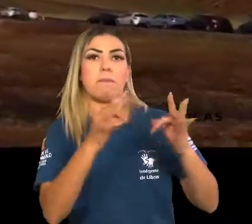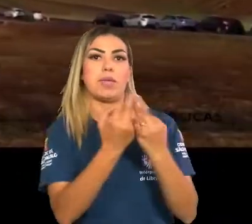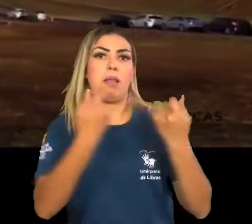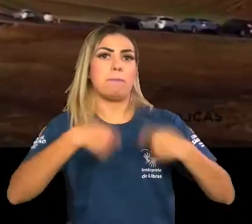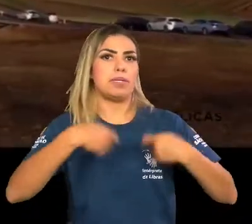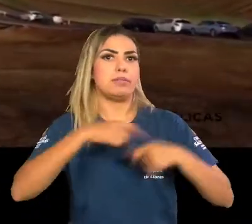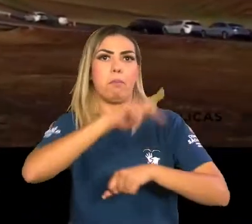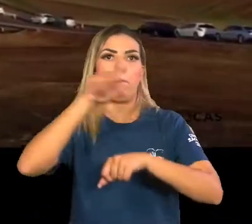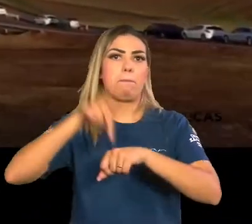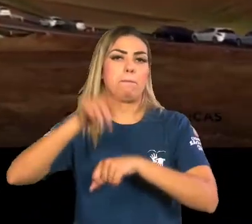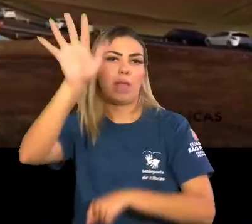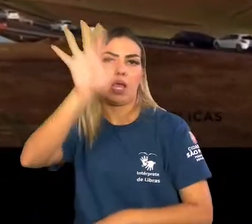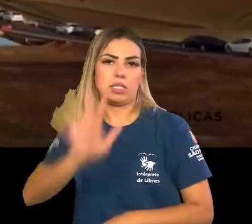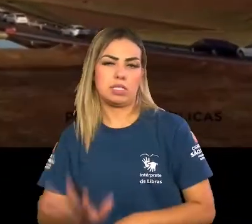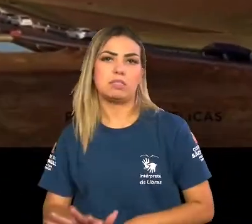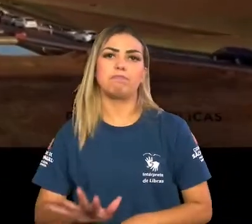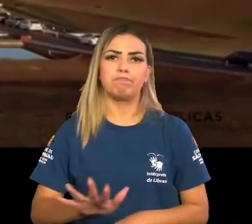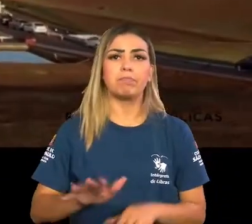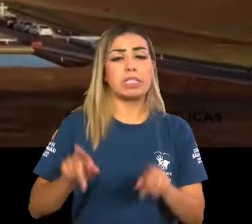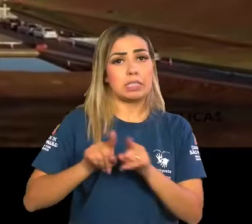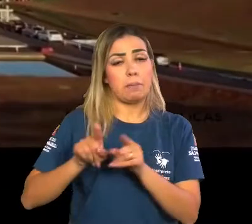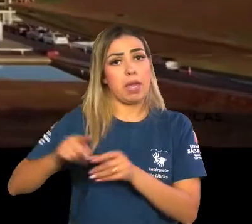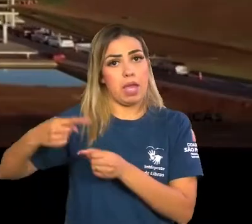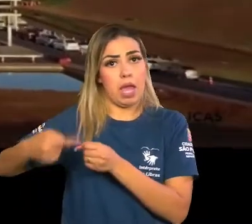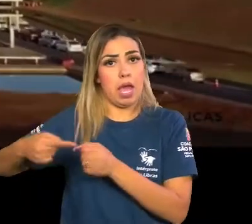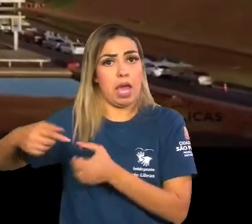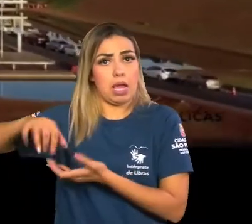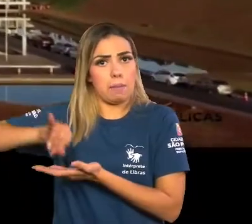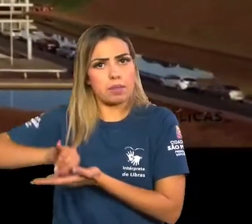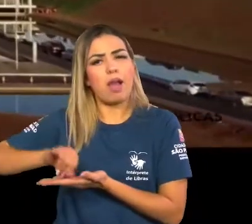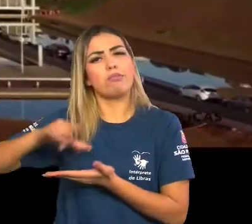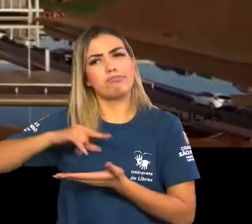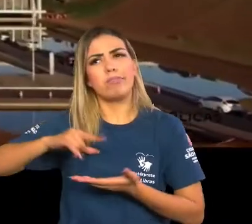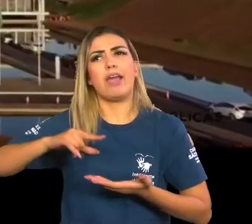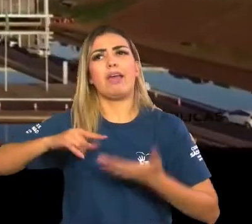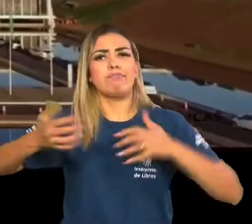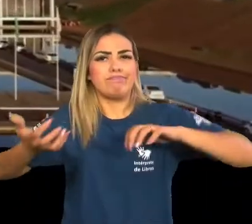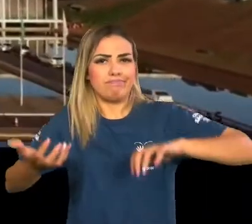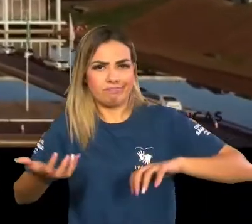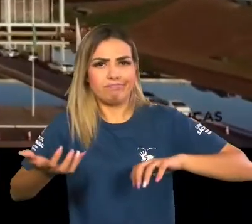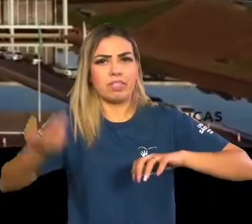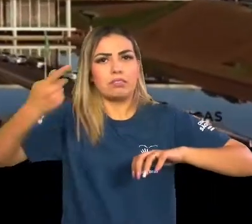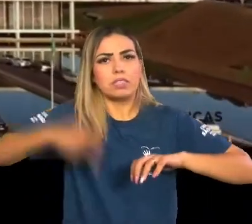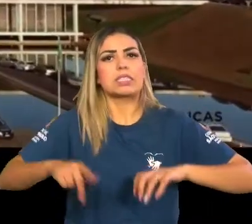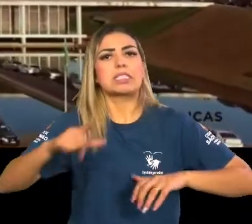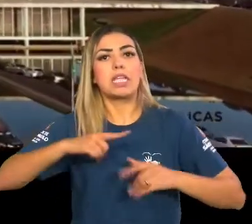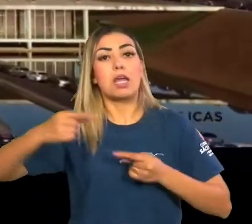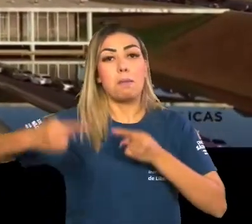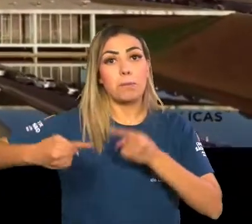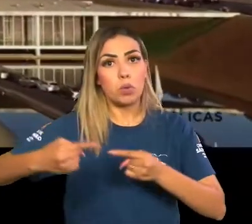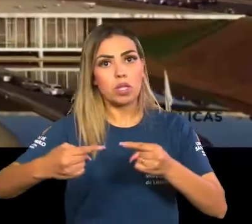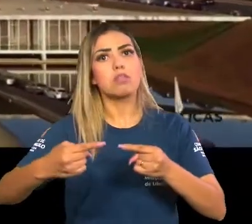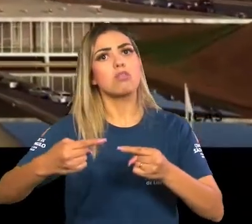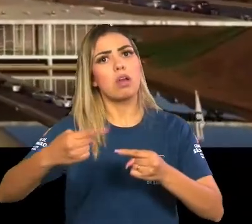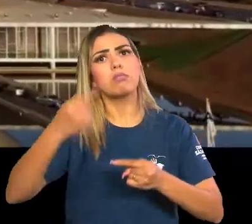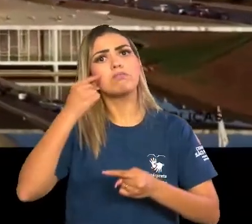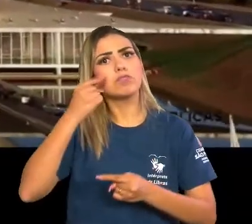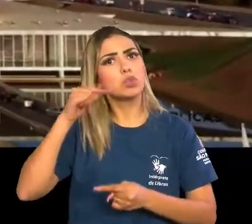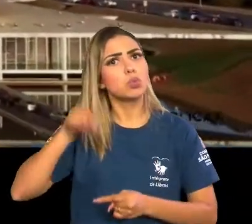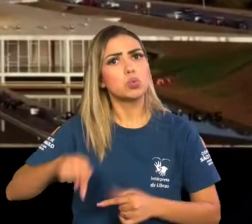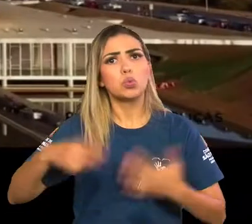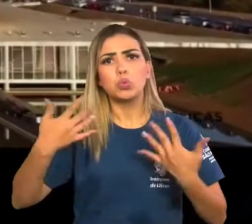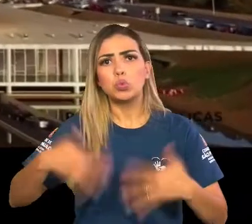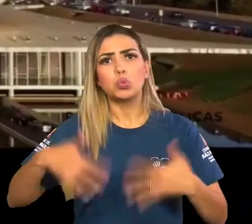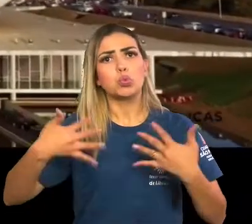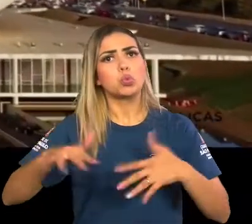Na capital, palco dos acontecimentos políticos, apesar dos desafios da comunicação, foi registrado o ponto alto